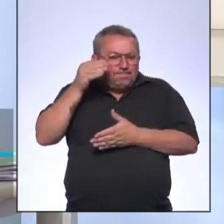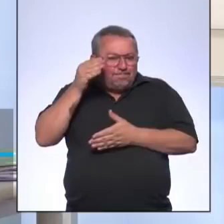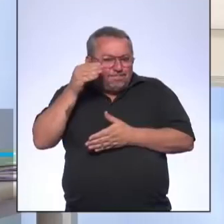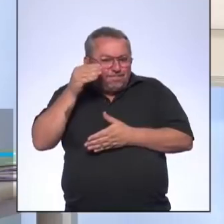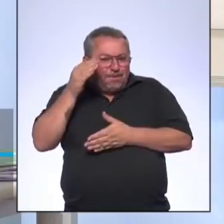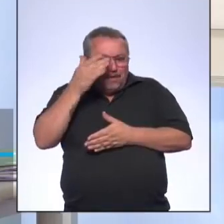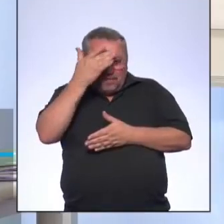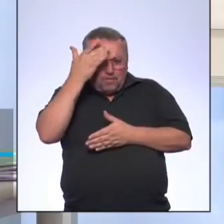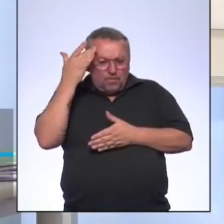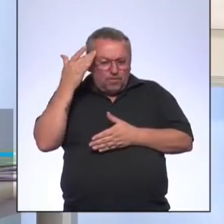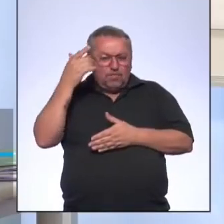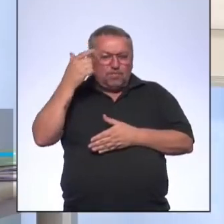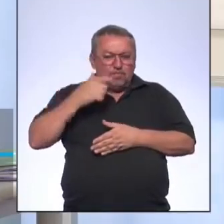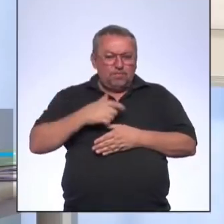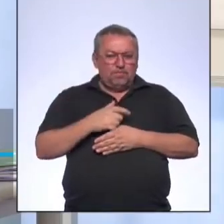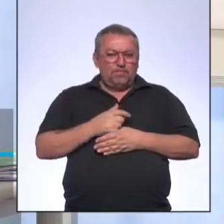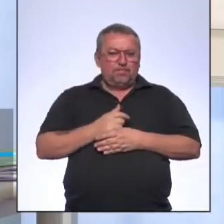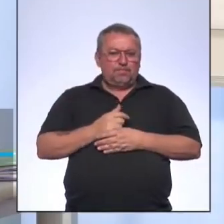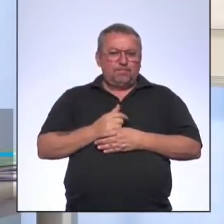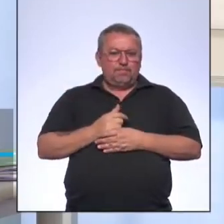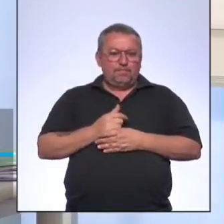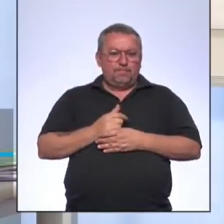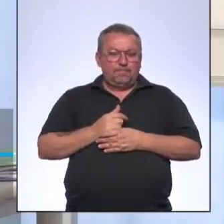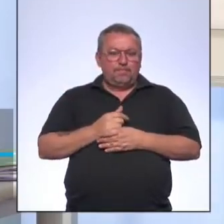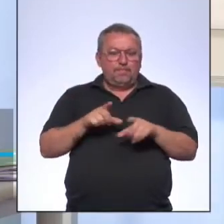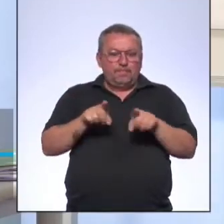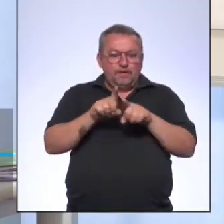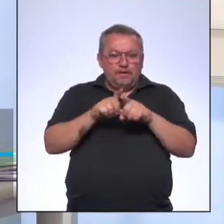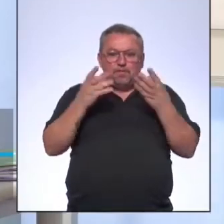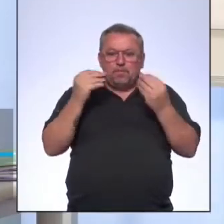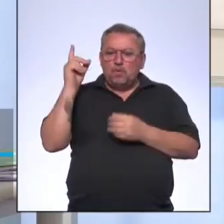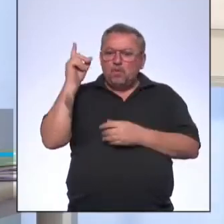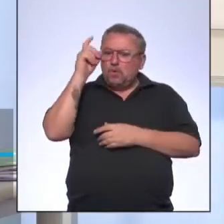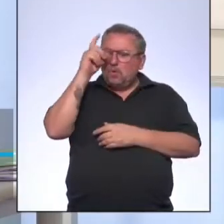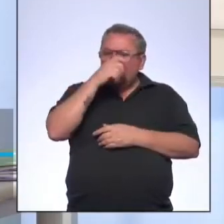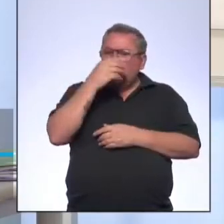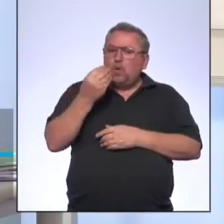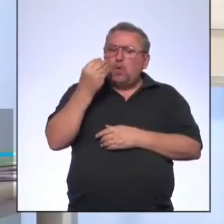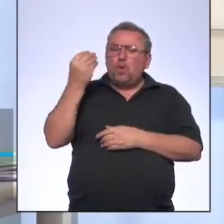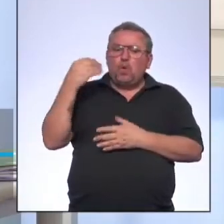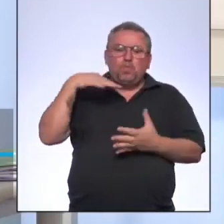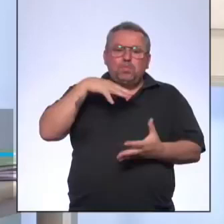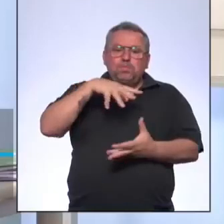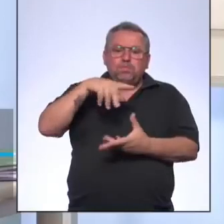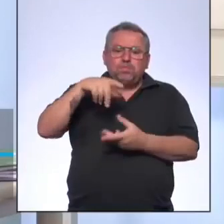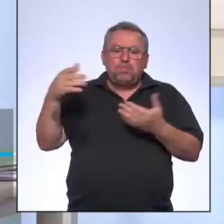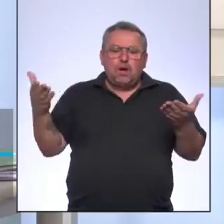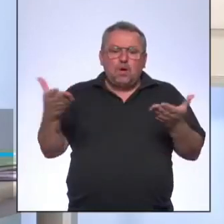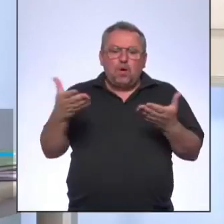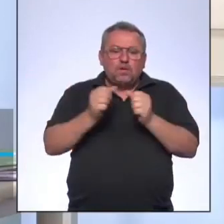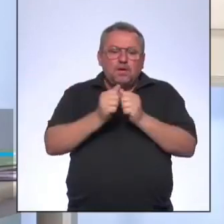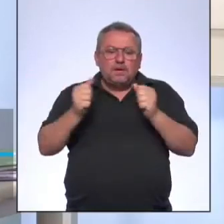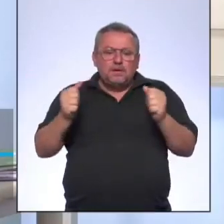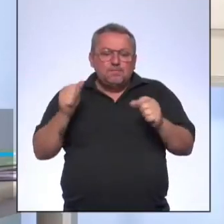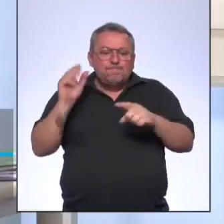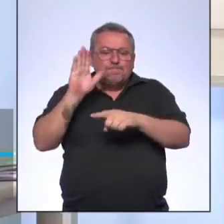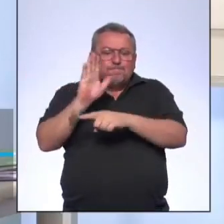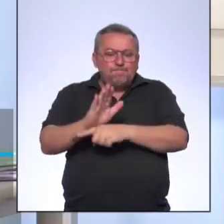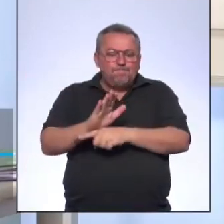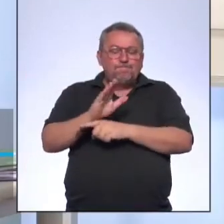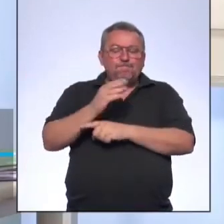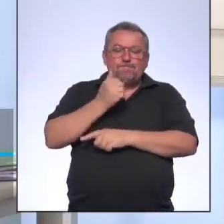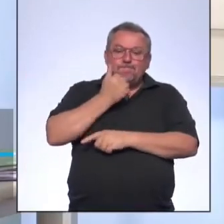Alguém falou isso, né? Sim. Seria muito difícil imaginar como seria o mundo atual sem a contribuição